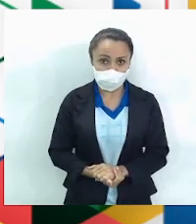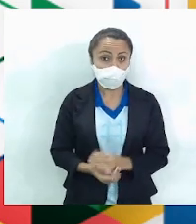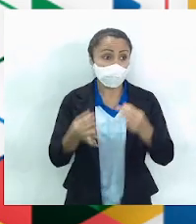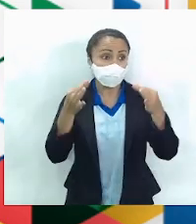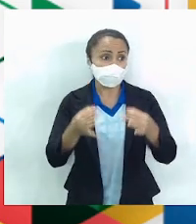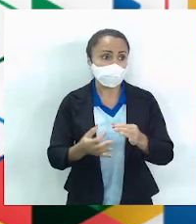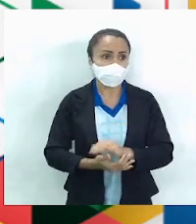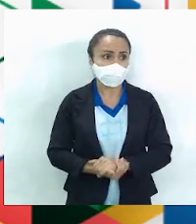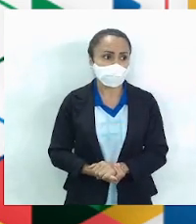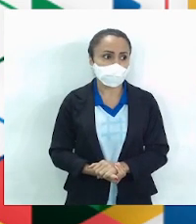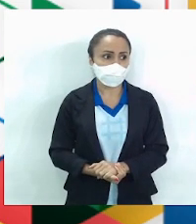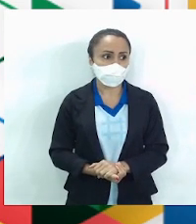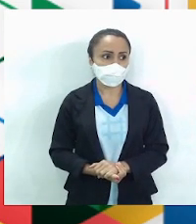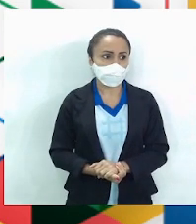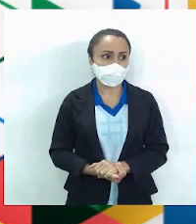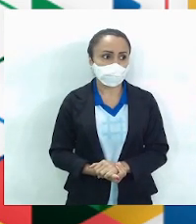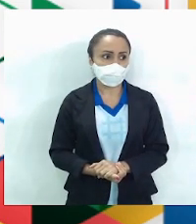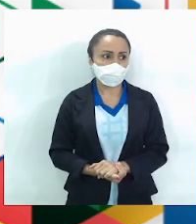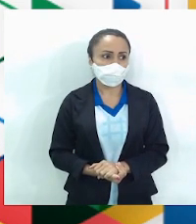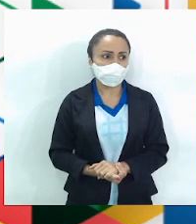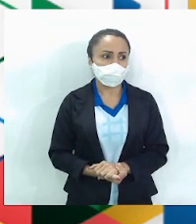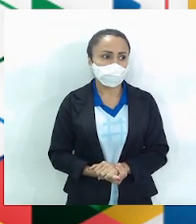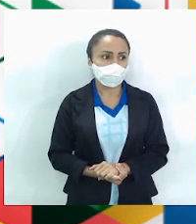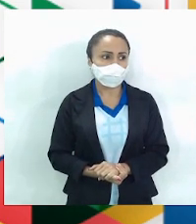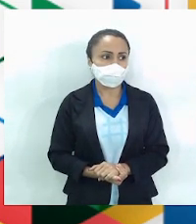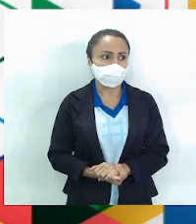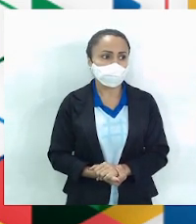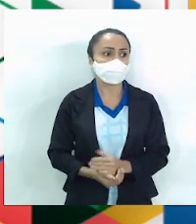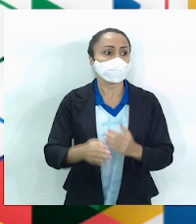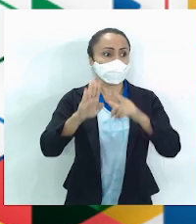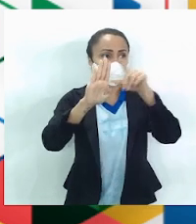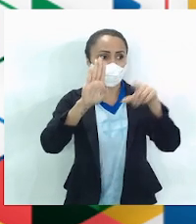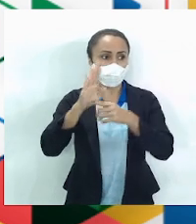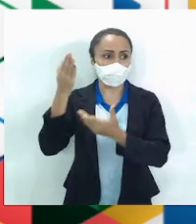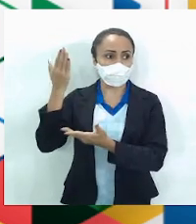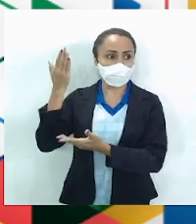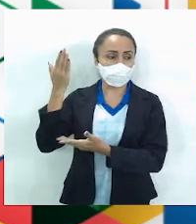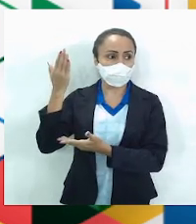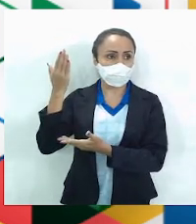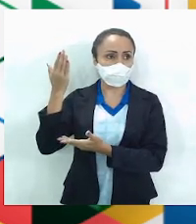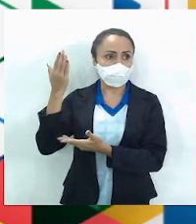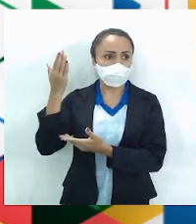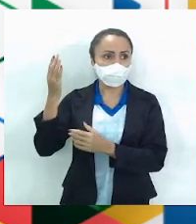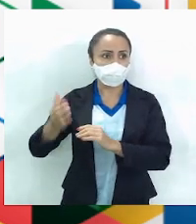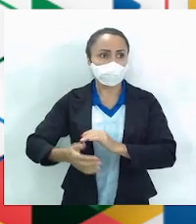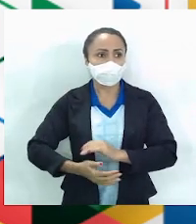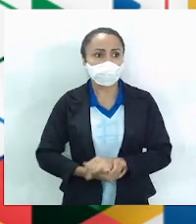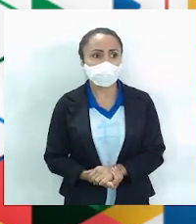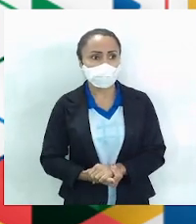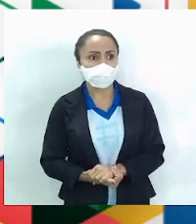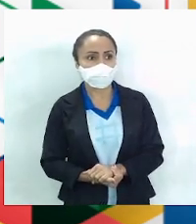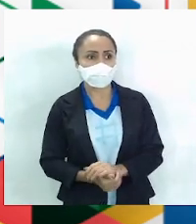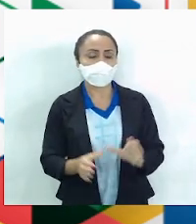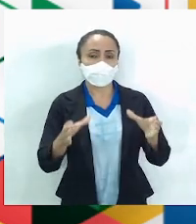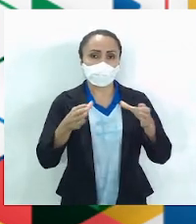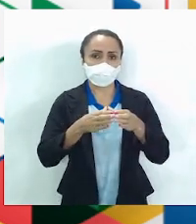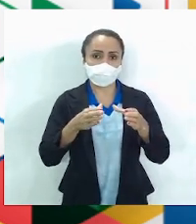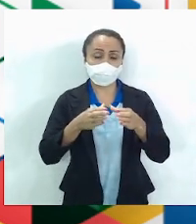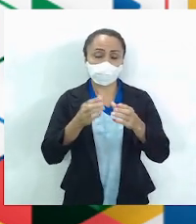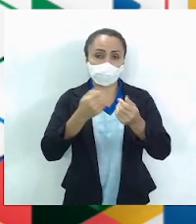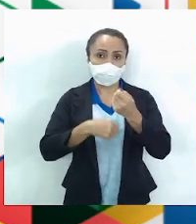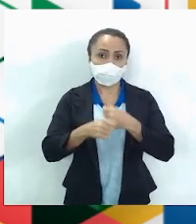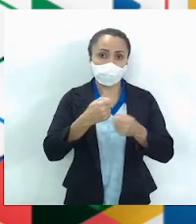seria a resposta? Vamos ver. Eita. Letra D. Conjunto de economias